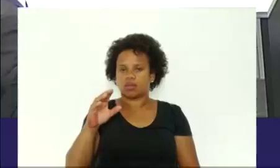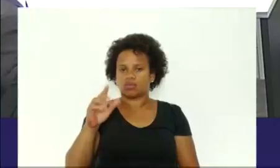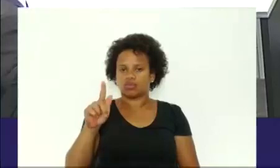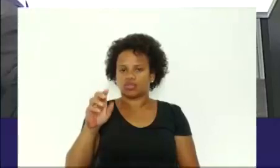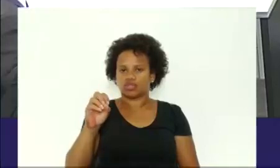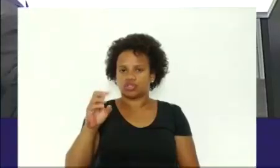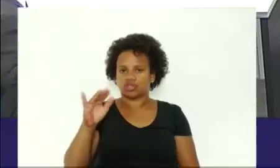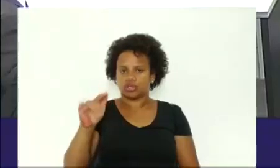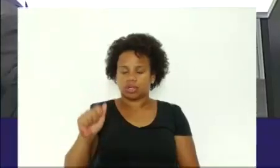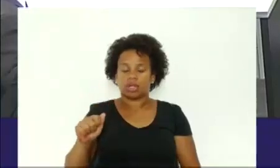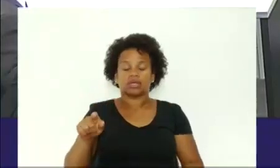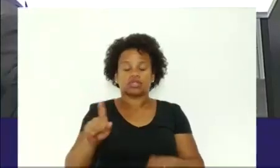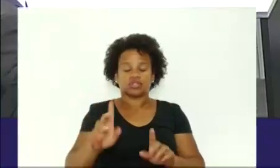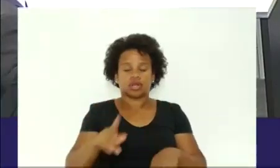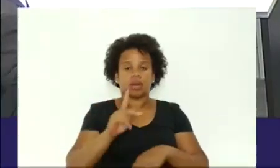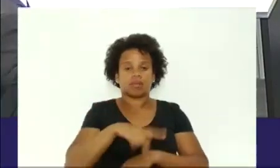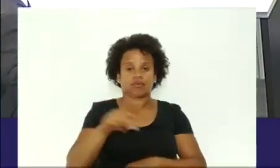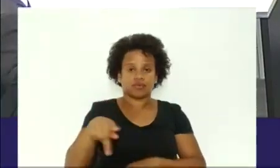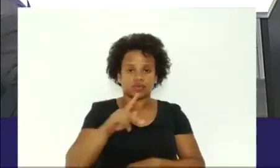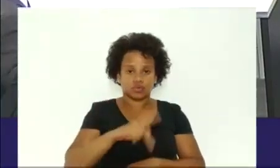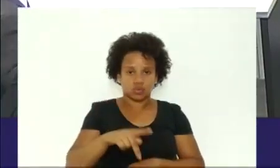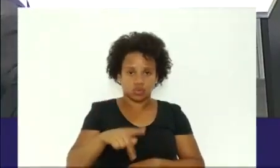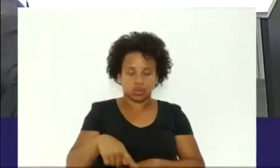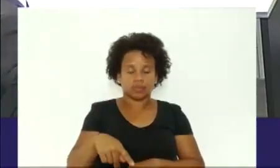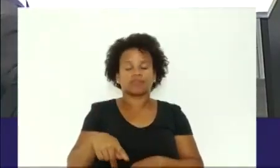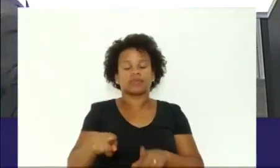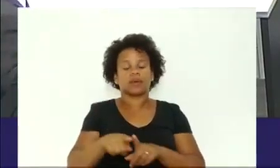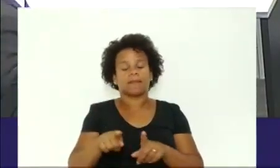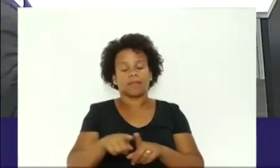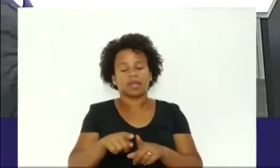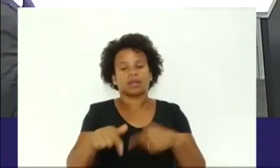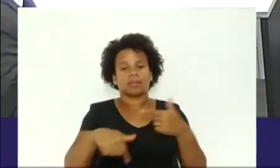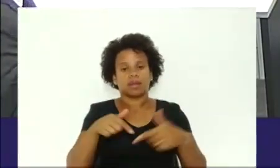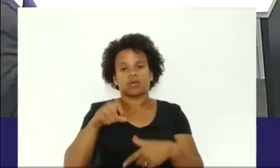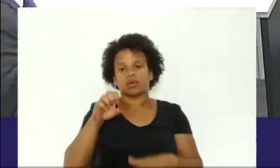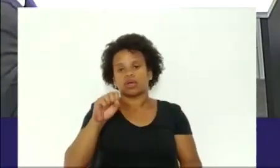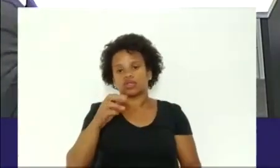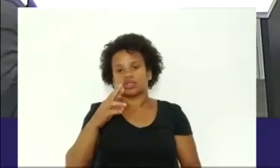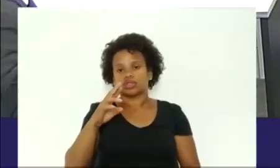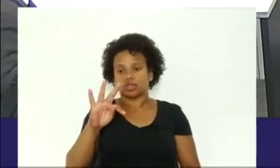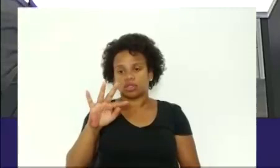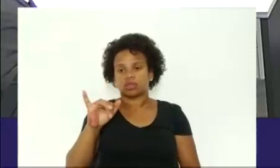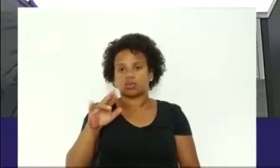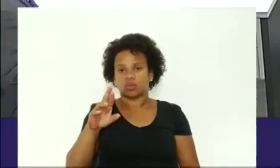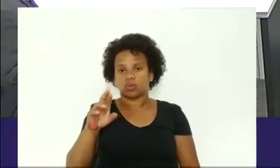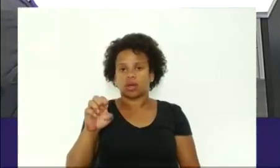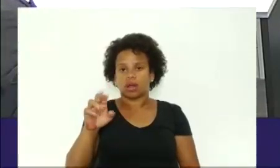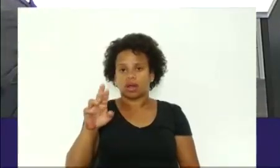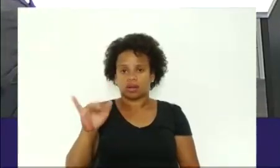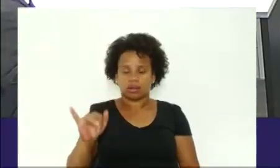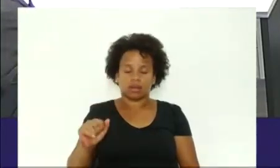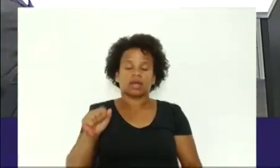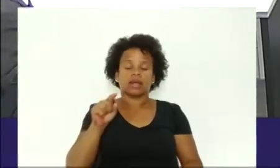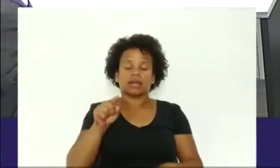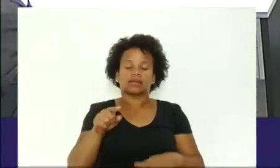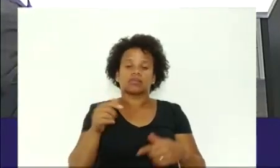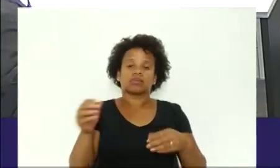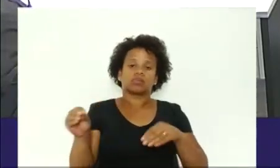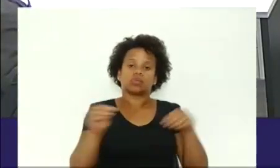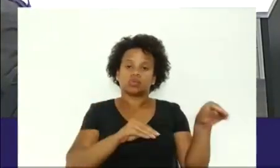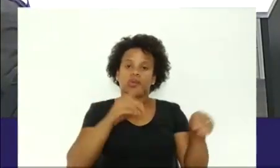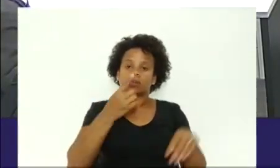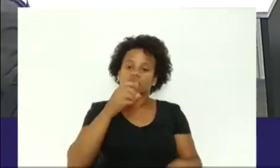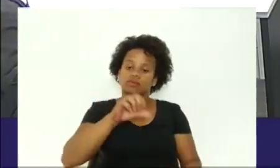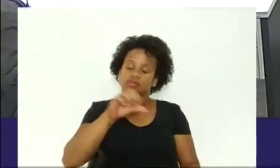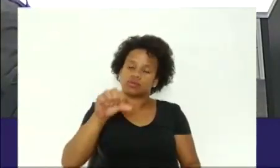médio, já atuando também como escriturária. Depois que se mudou para Botucatu, em 1998,